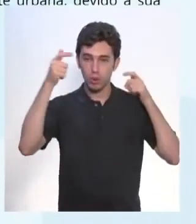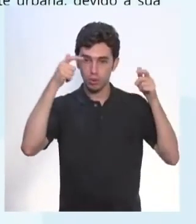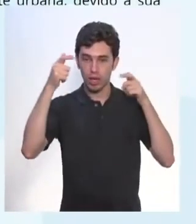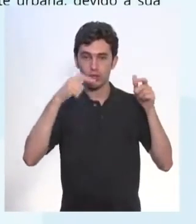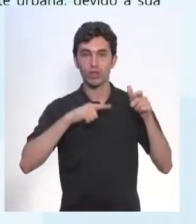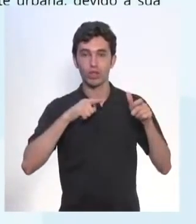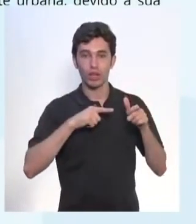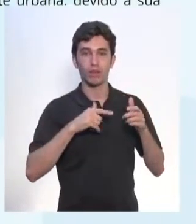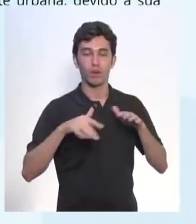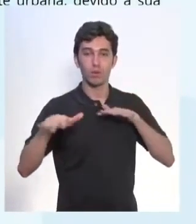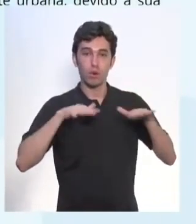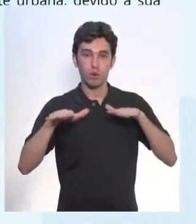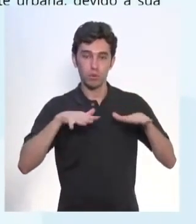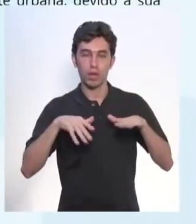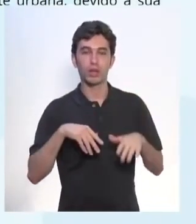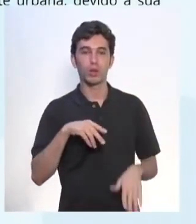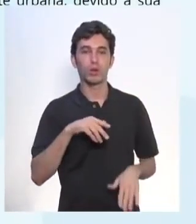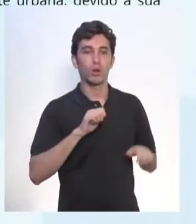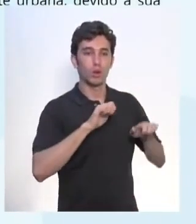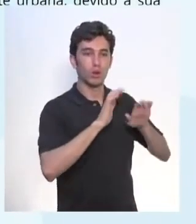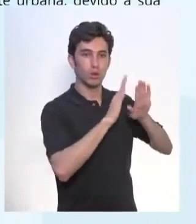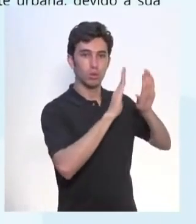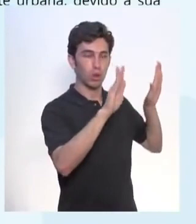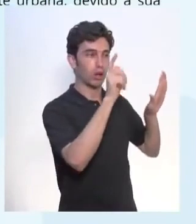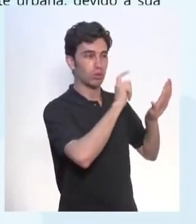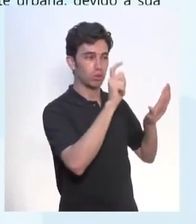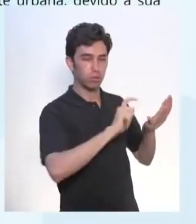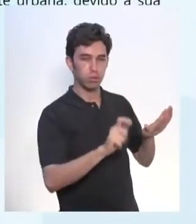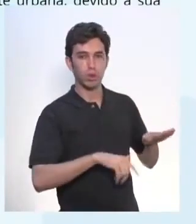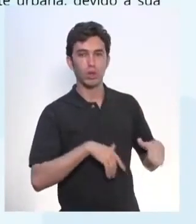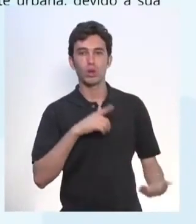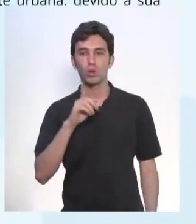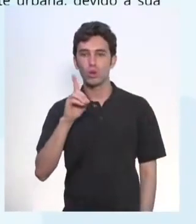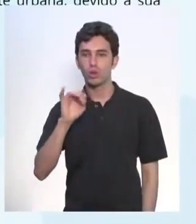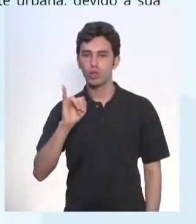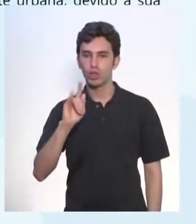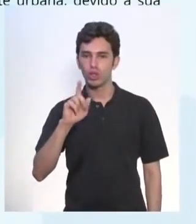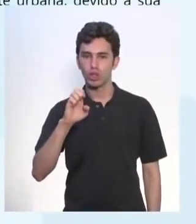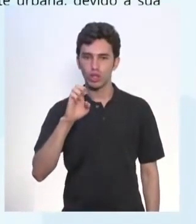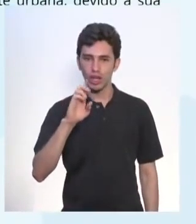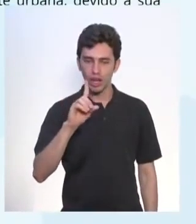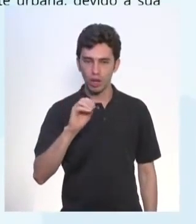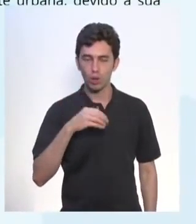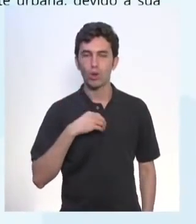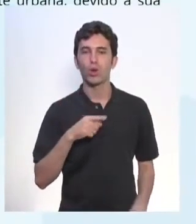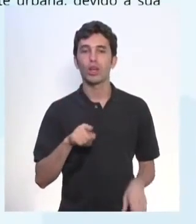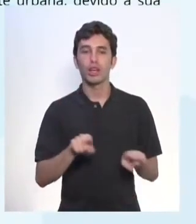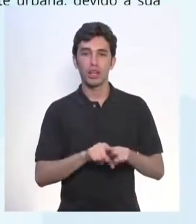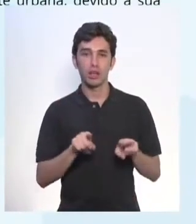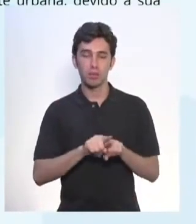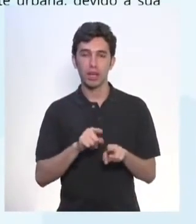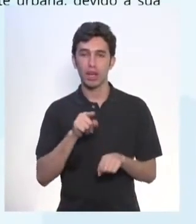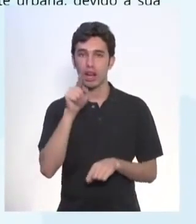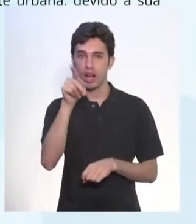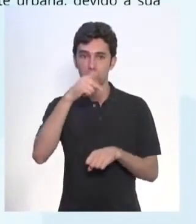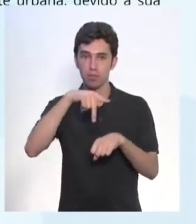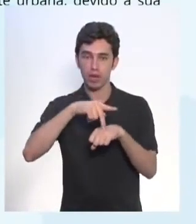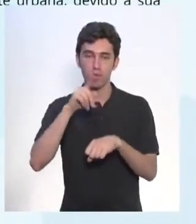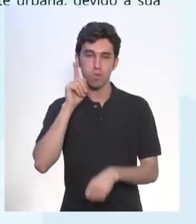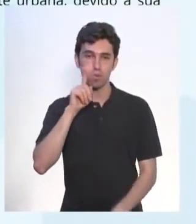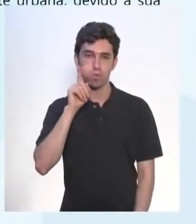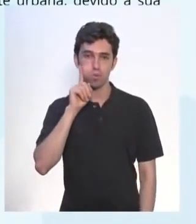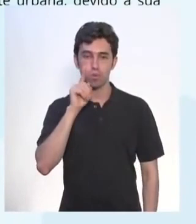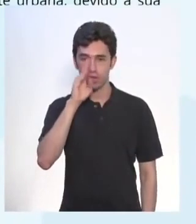muralista mexicano, com Diego Rivera, né, na década de 50, 60. Tá? E nos Estados Unidos, especialmente, na região